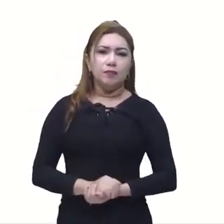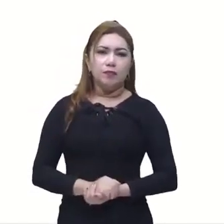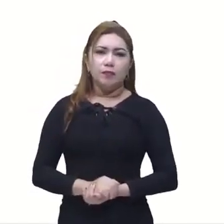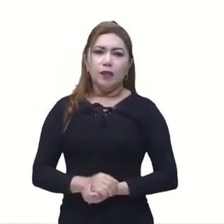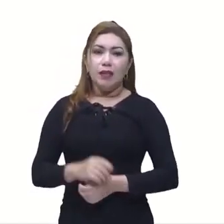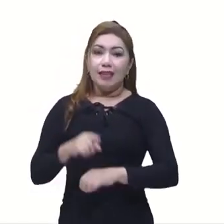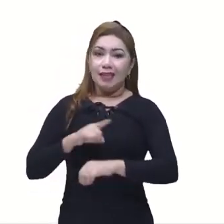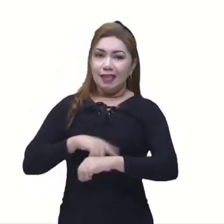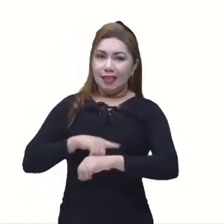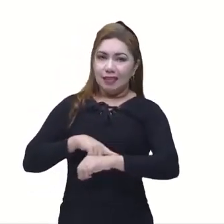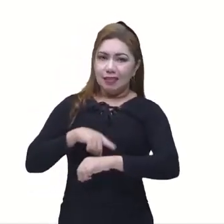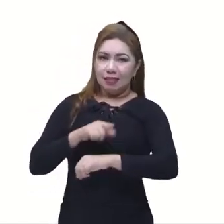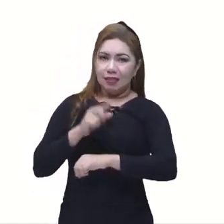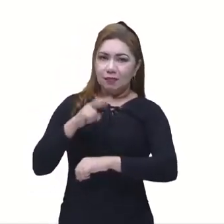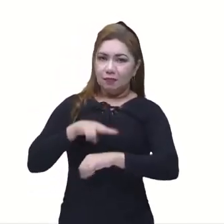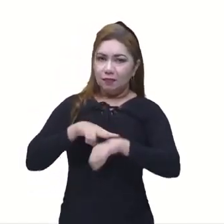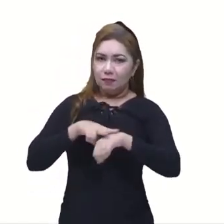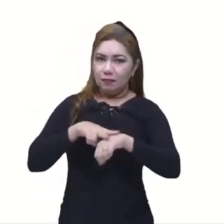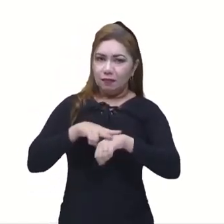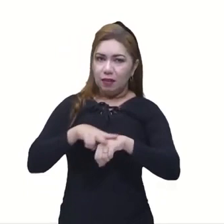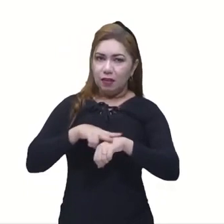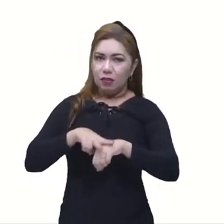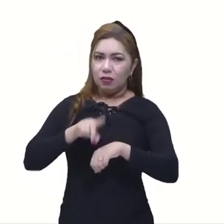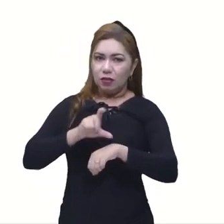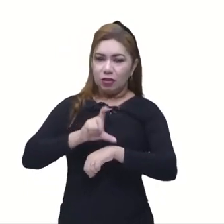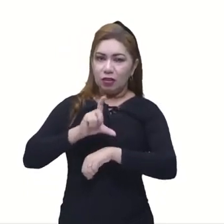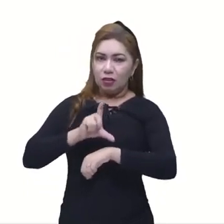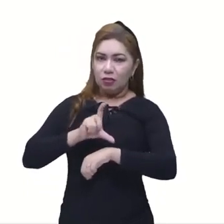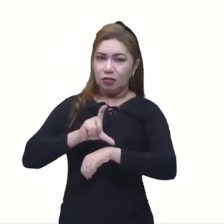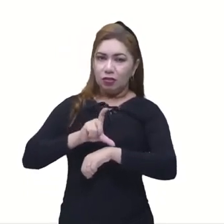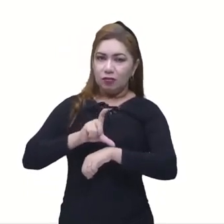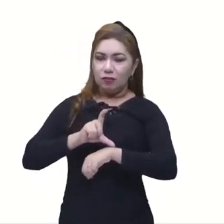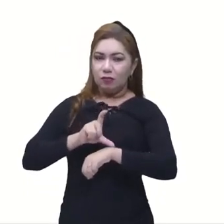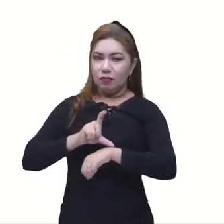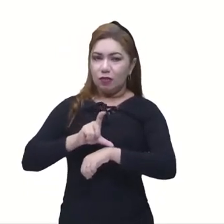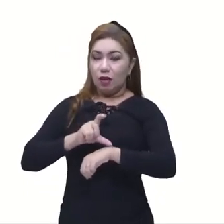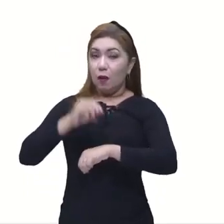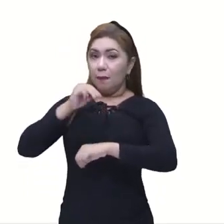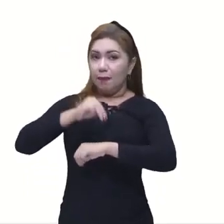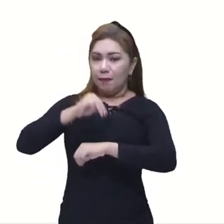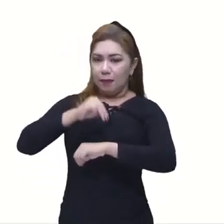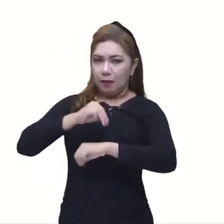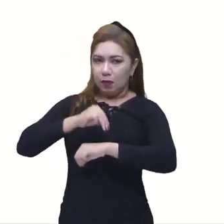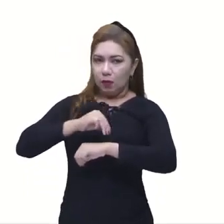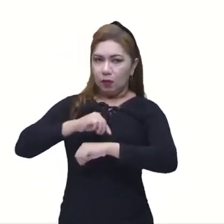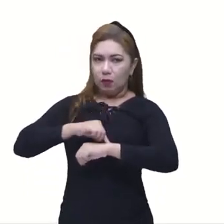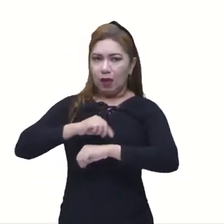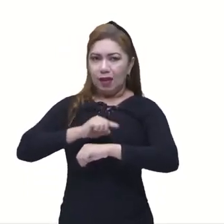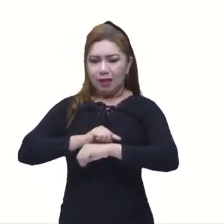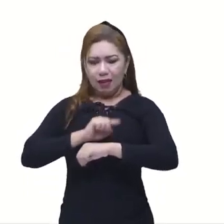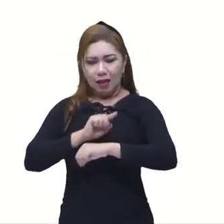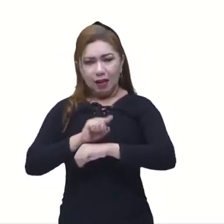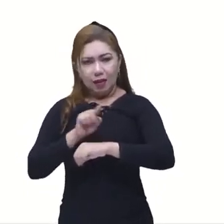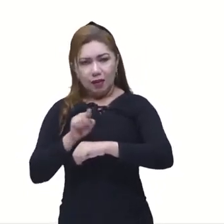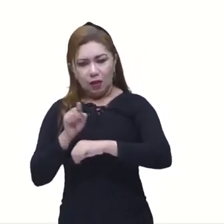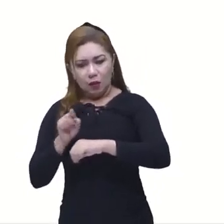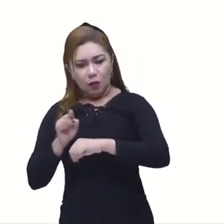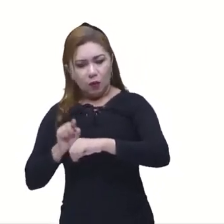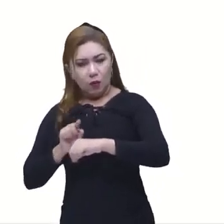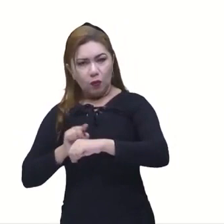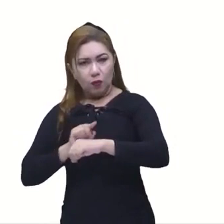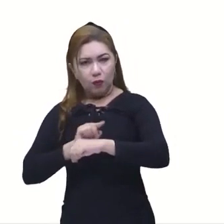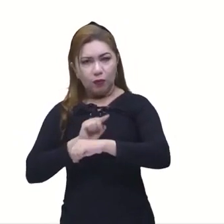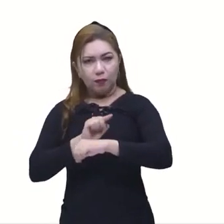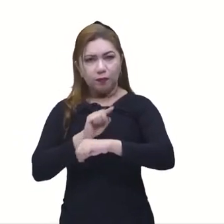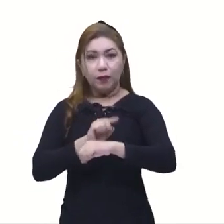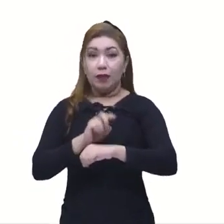verde, ele é o dos minutos. E como é que ele funciona? Bom, no relógio, a cada hora que passa, nós temos 5 minutos.